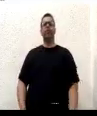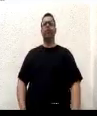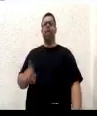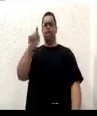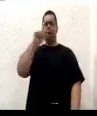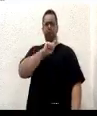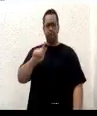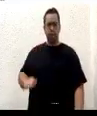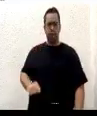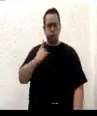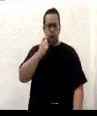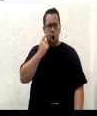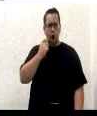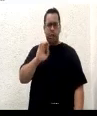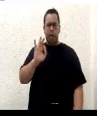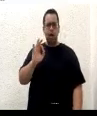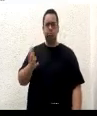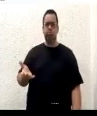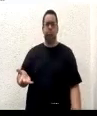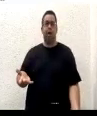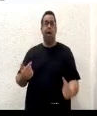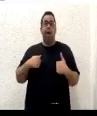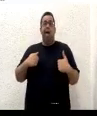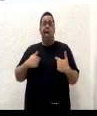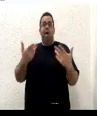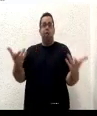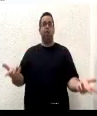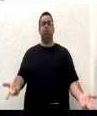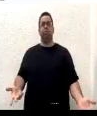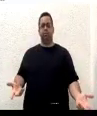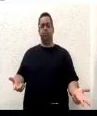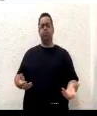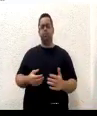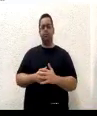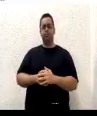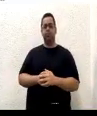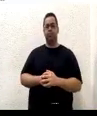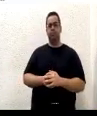é. Porque a dele é certeza que foi vacinado. Bom, enfim.